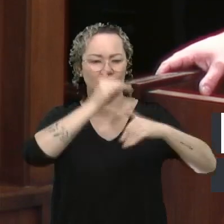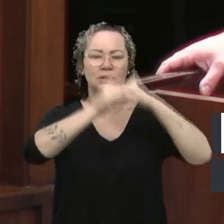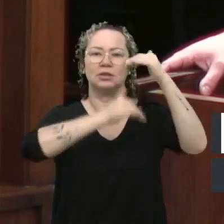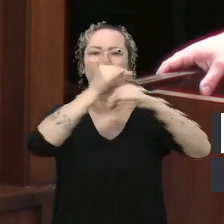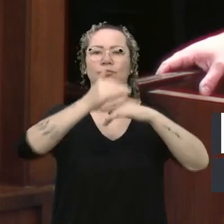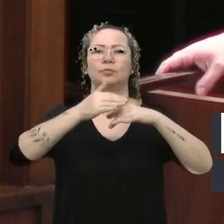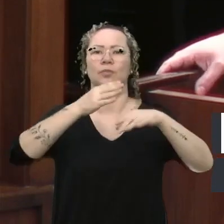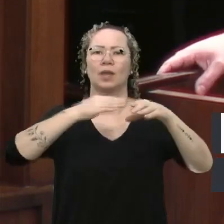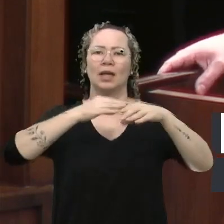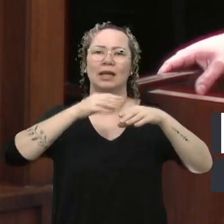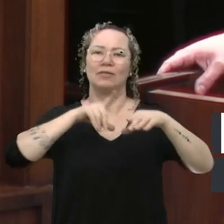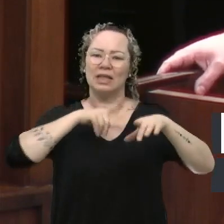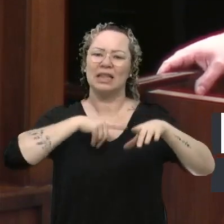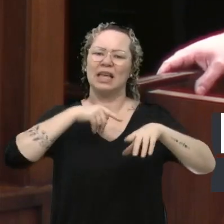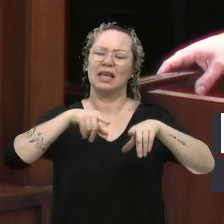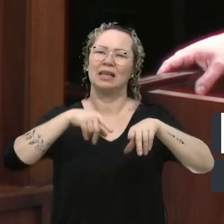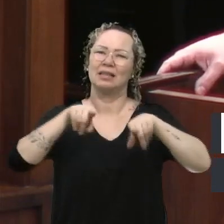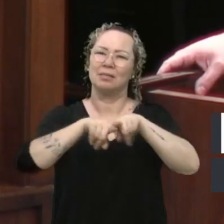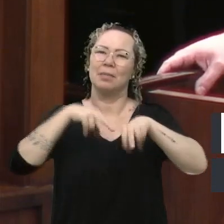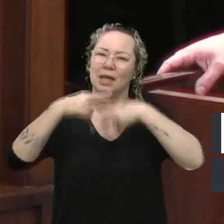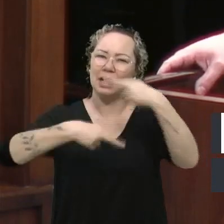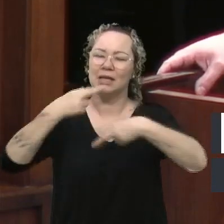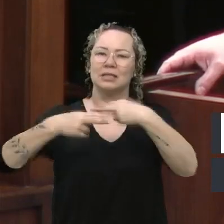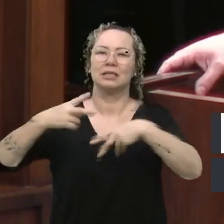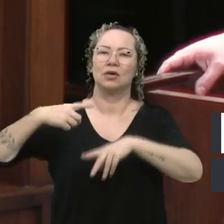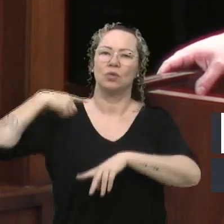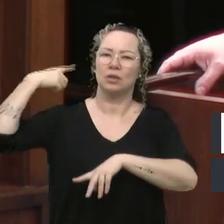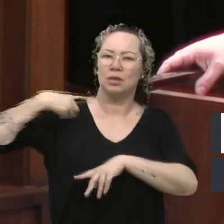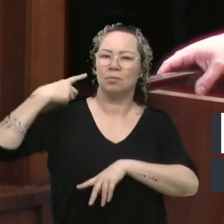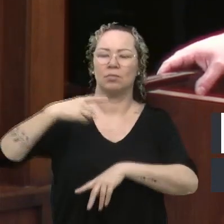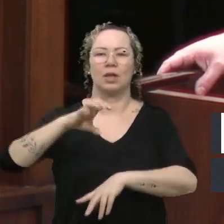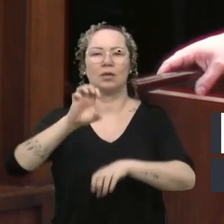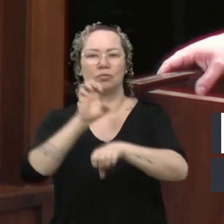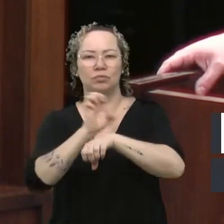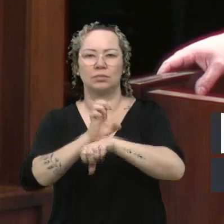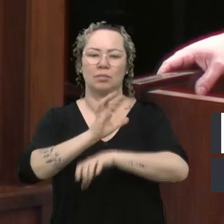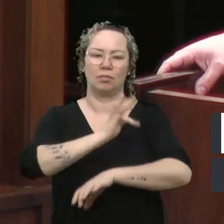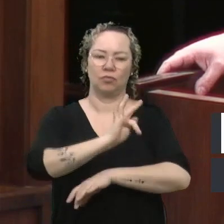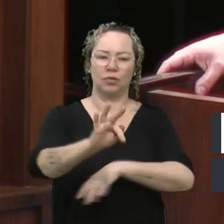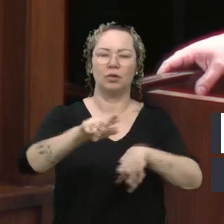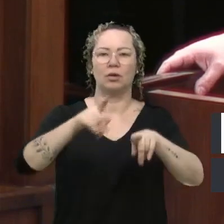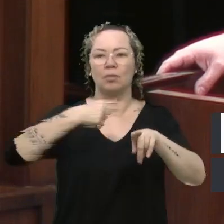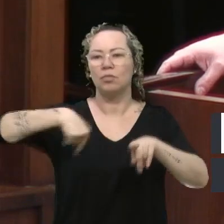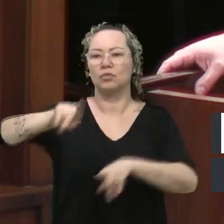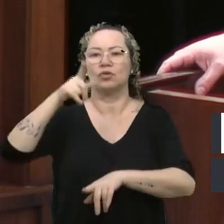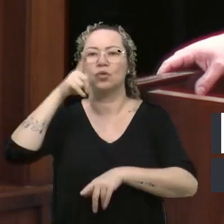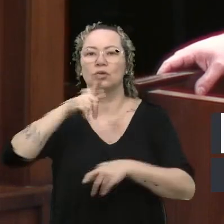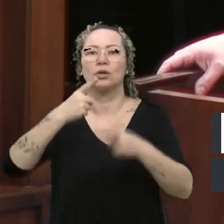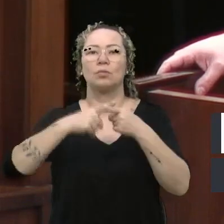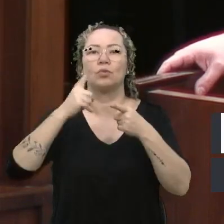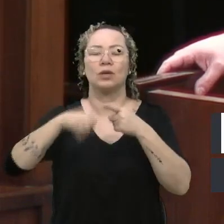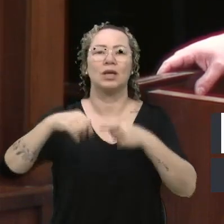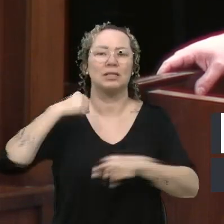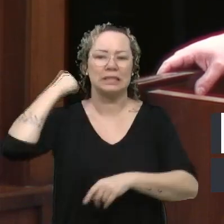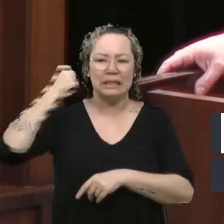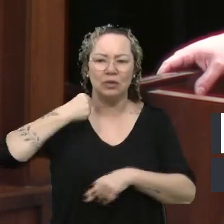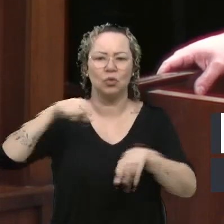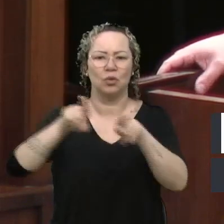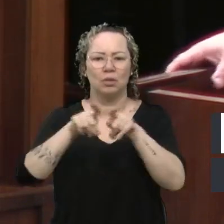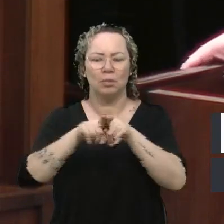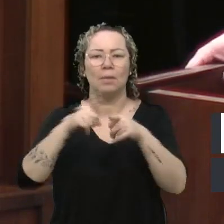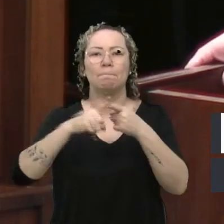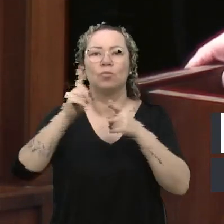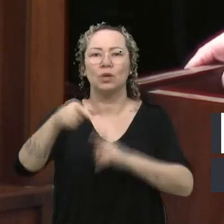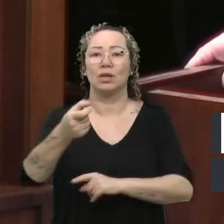estaduais, federais e senadores, para que sim a gente consiga aportar, que é um remédio num valor de R$50 mil, né,